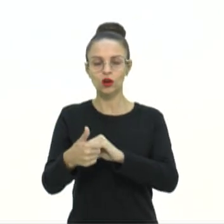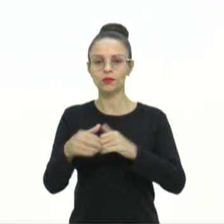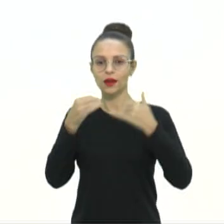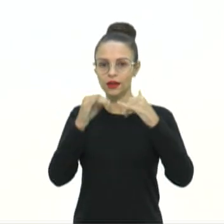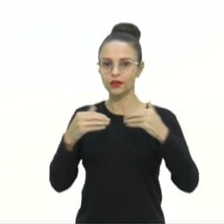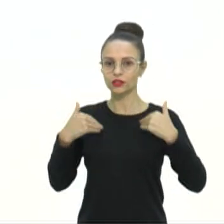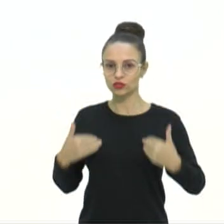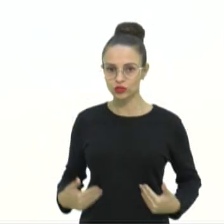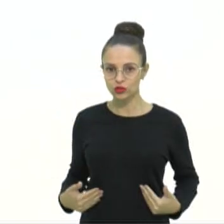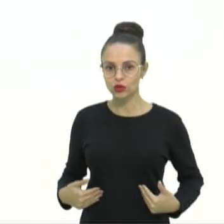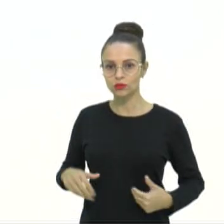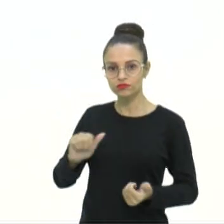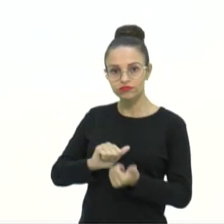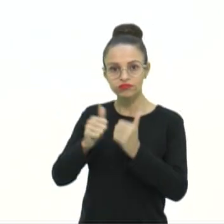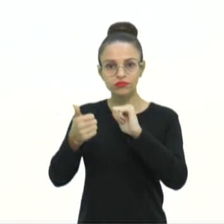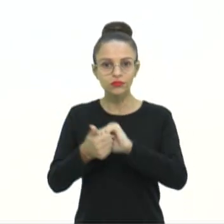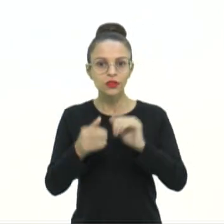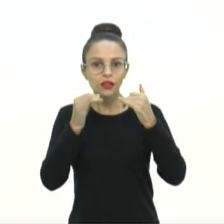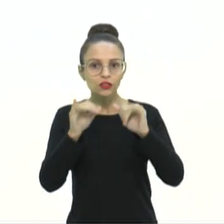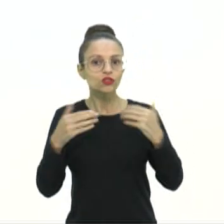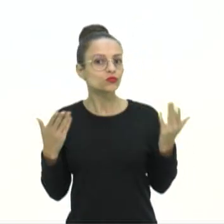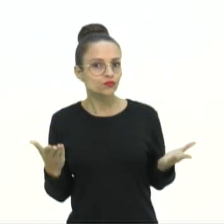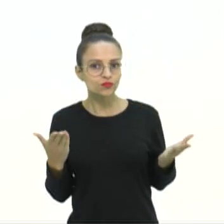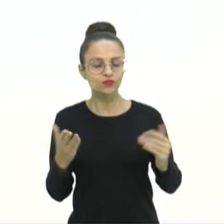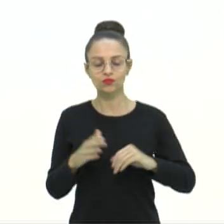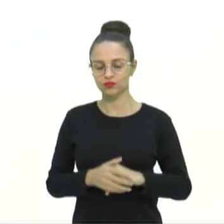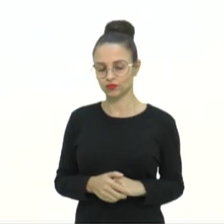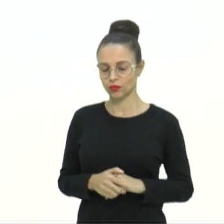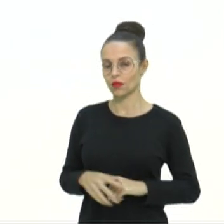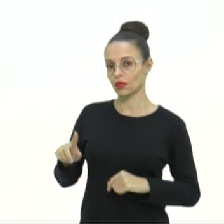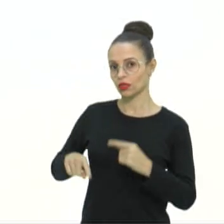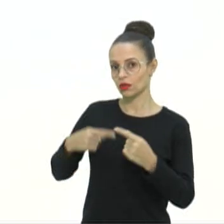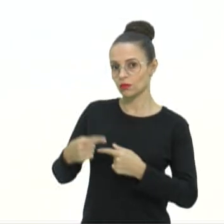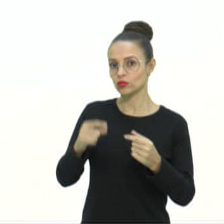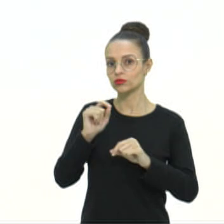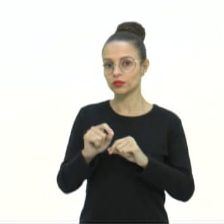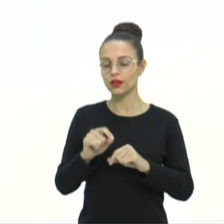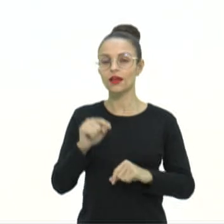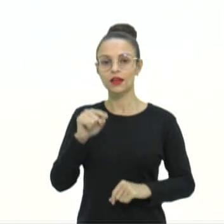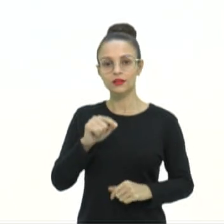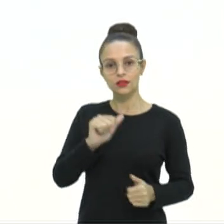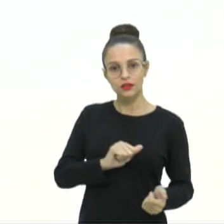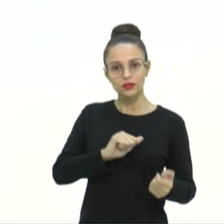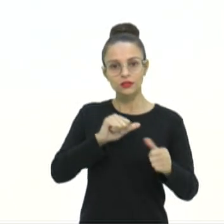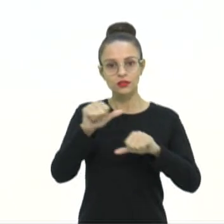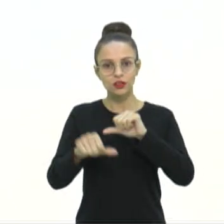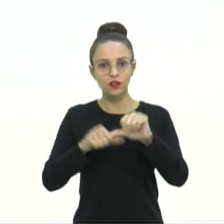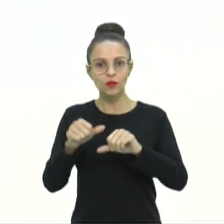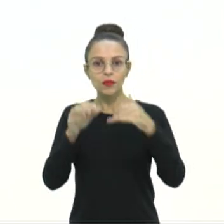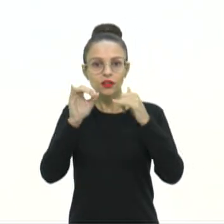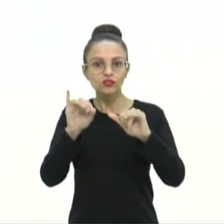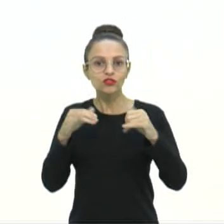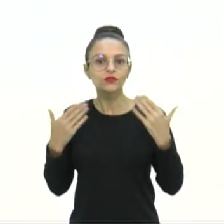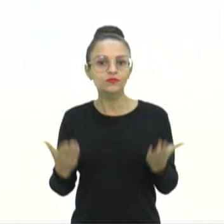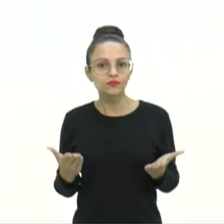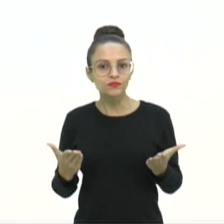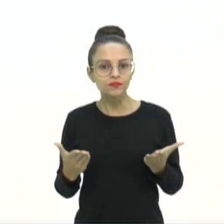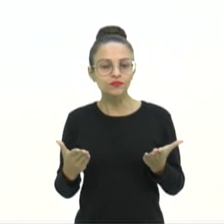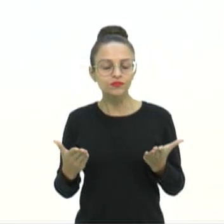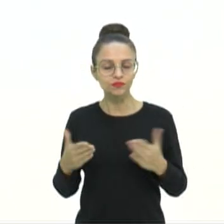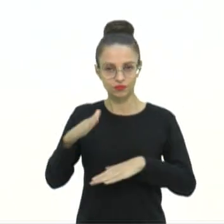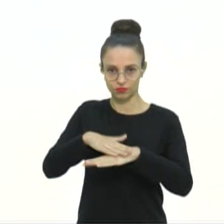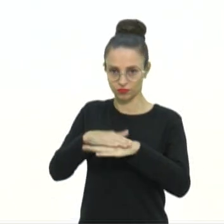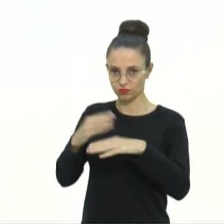em energia, espaço. Em seguida, essa se transforma em energia, espaço